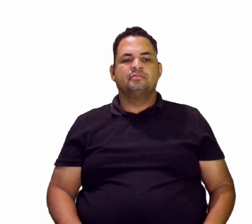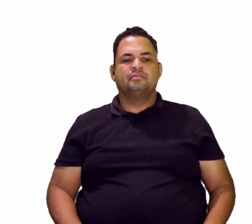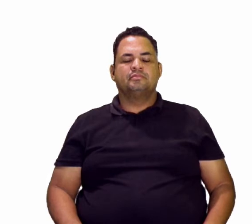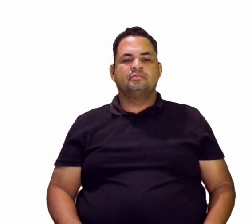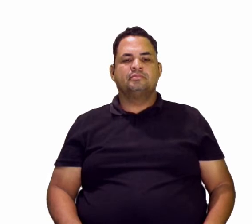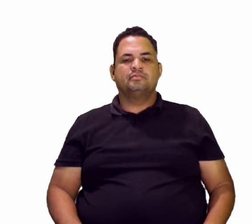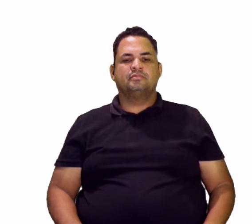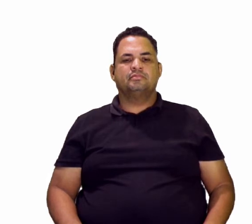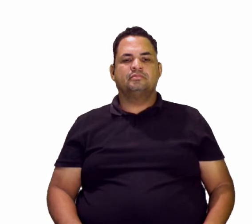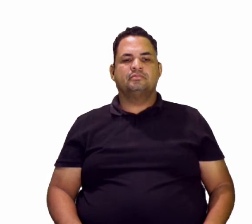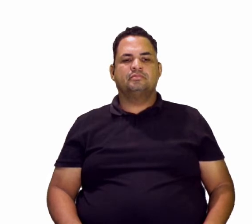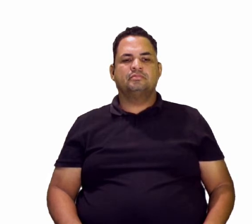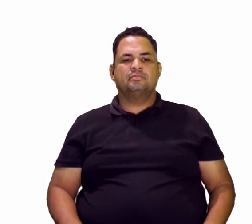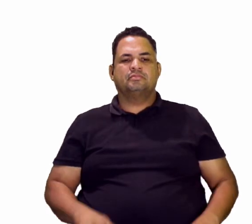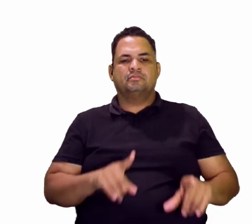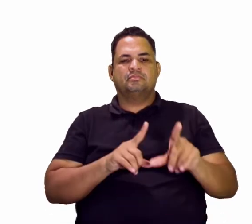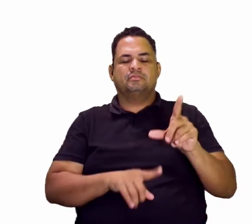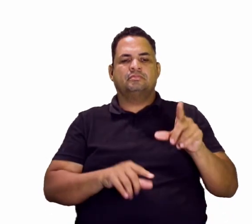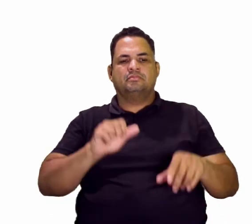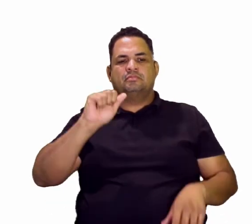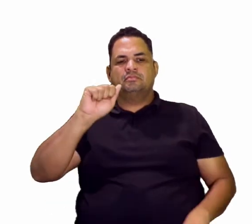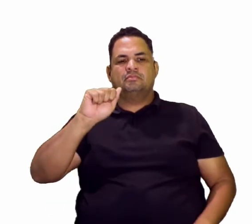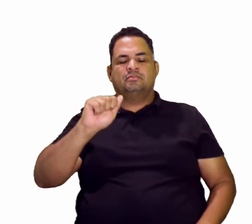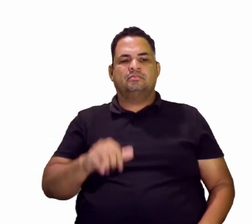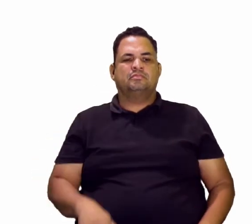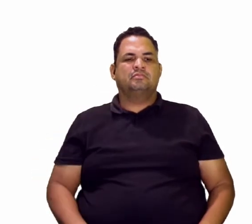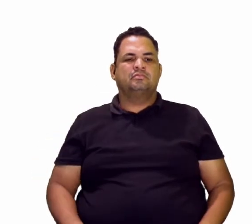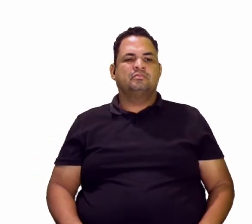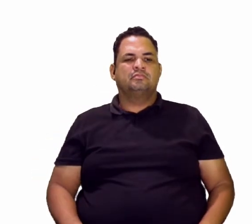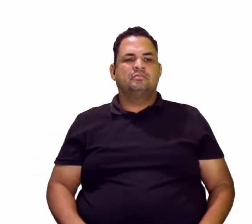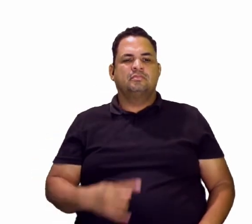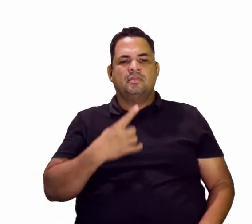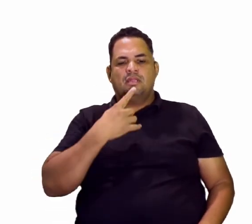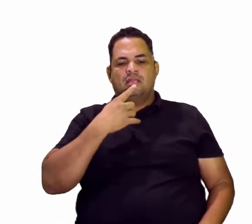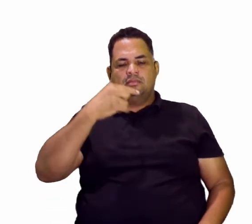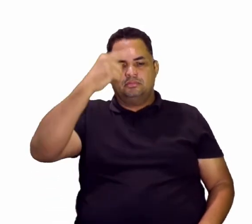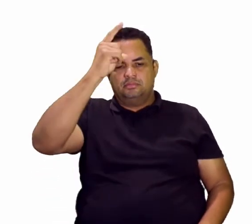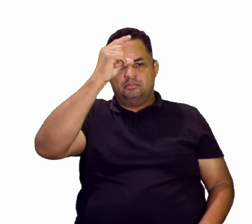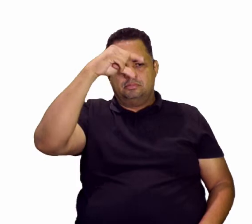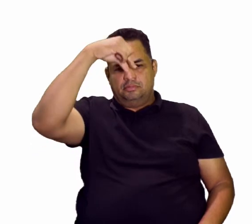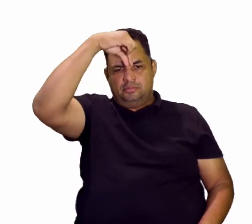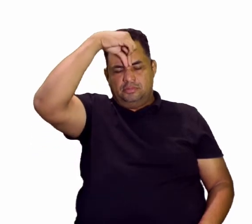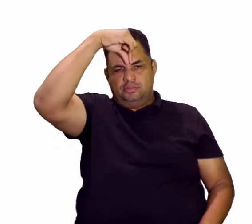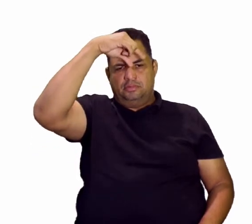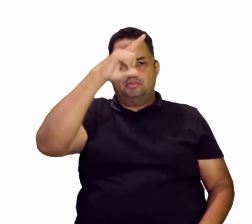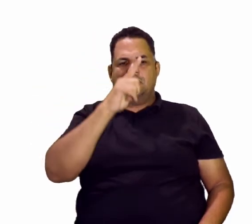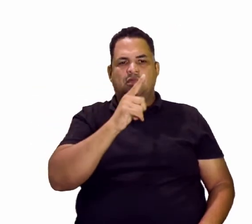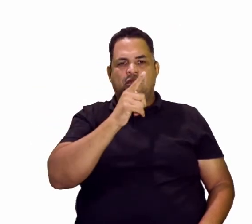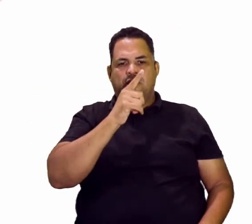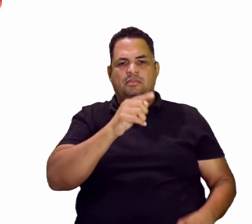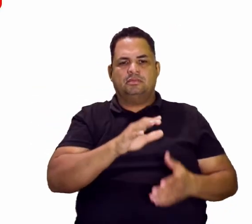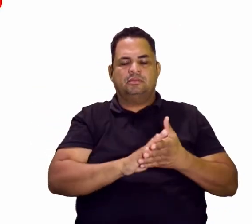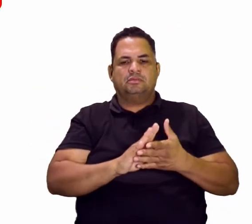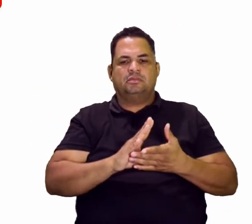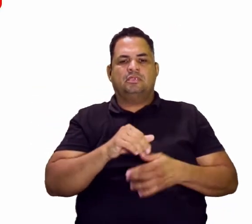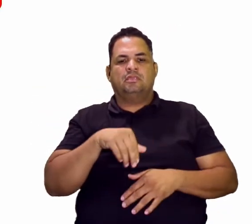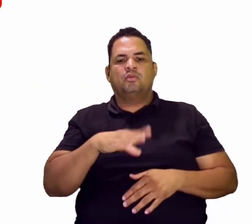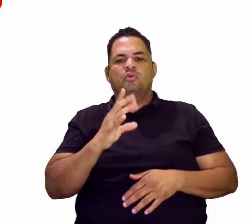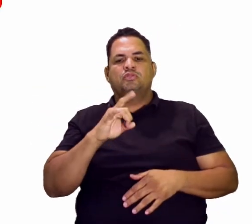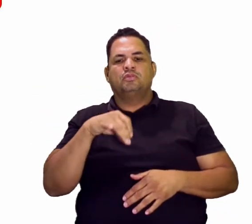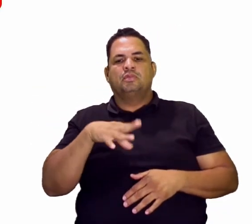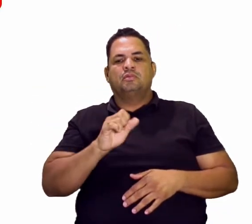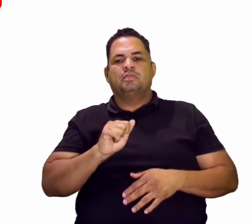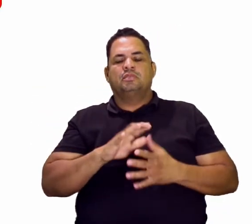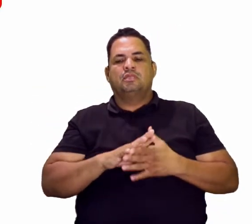a opção letra A, alternativa, né? Herpes genital, condiloma acuminado e raiva.